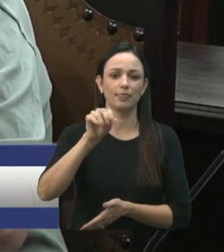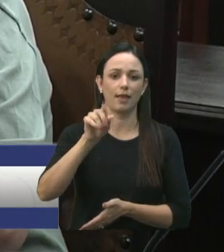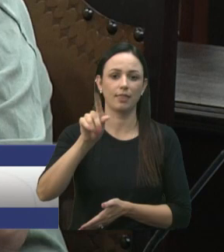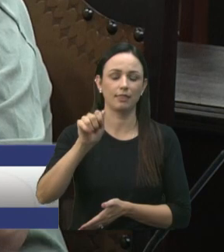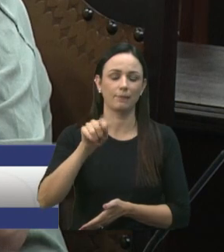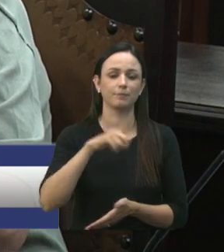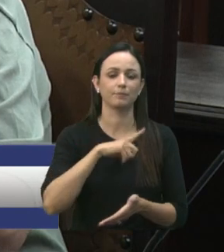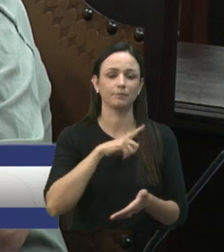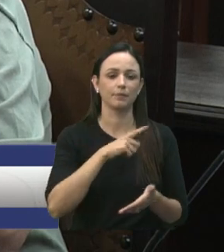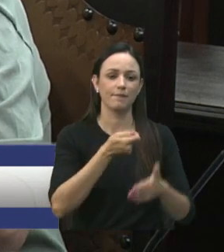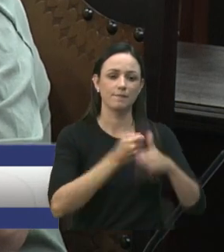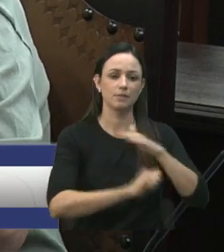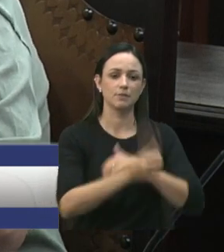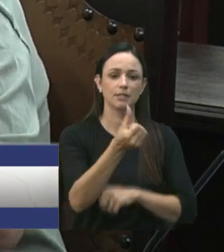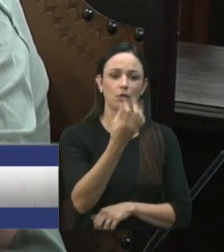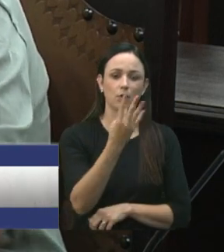investimentos de